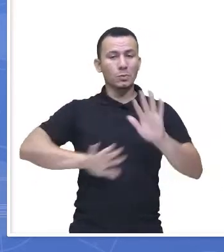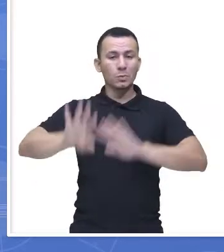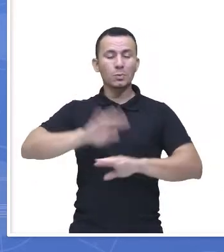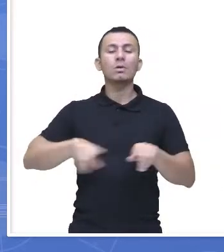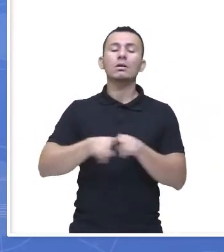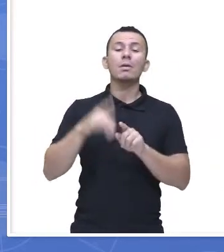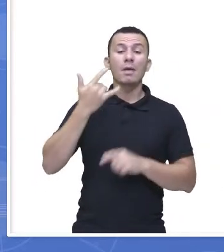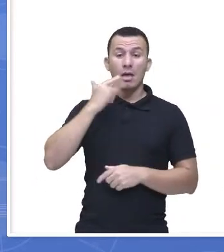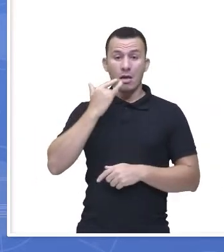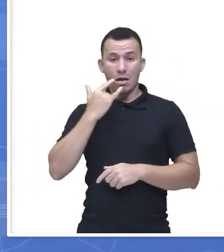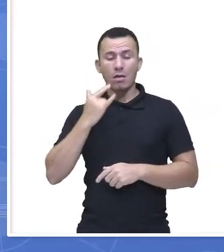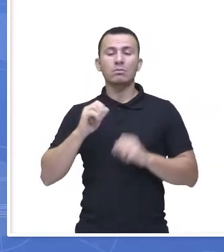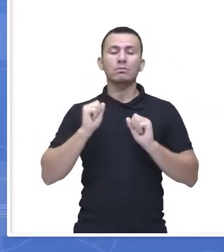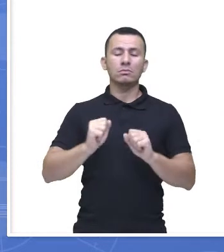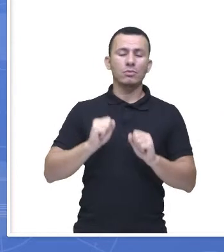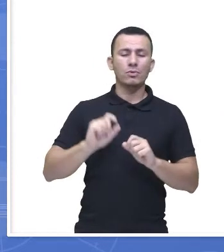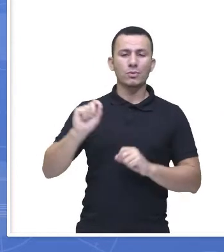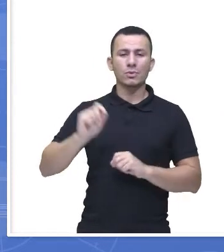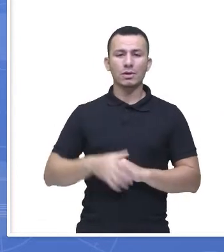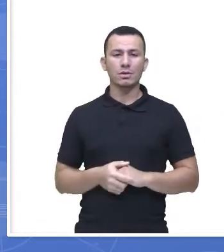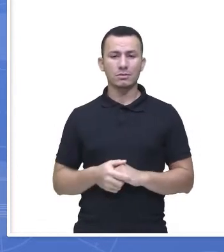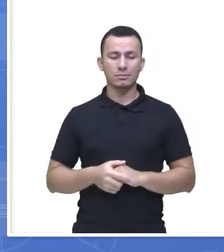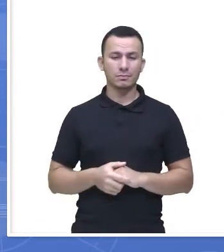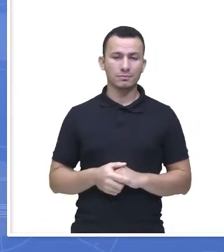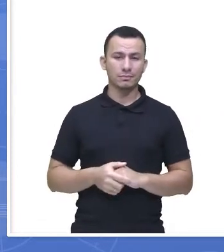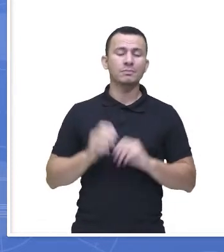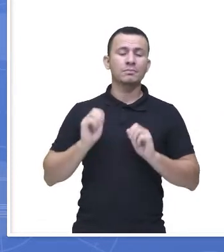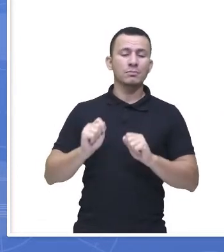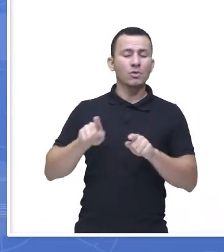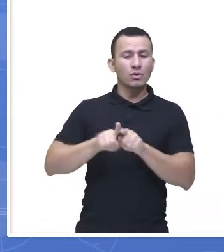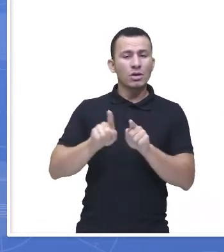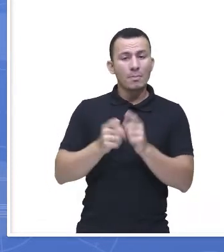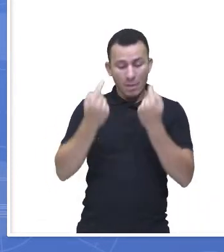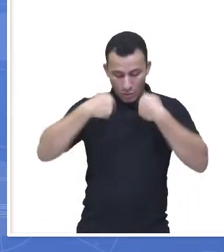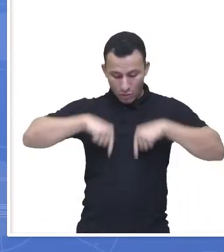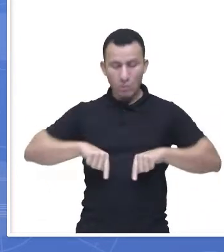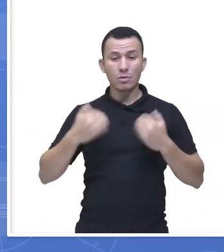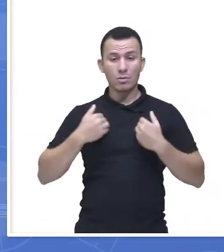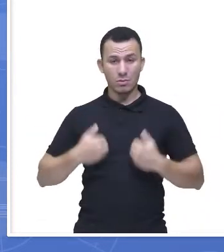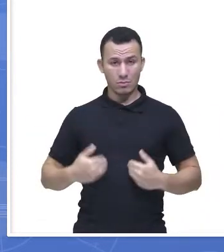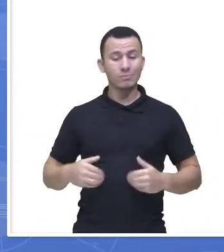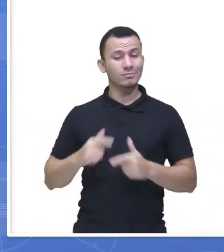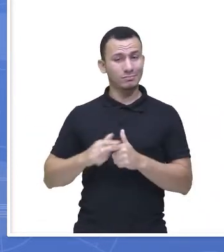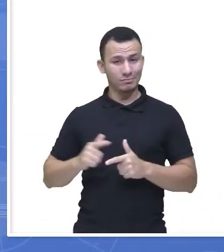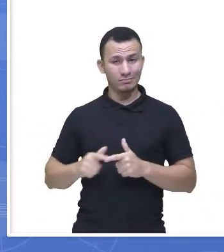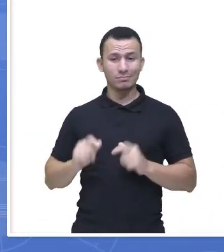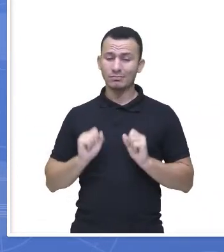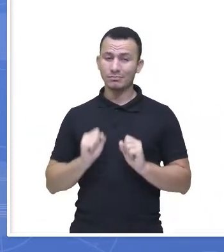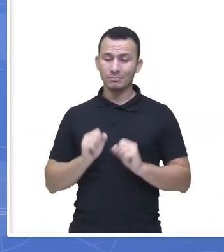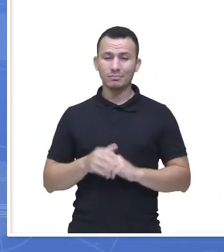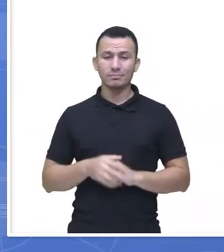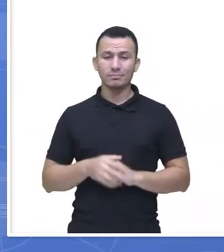as tradições, os costumes, os modos de fazer, os hábitos, os comportamentos, e são exemplos da